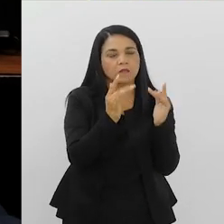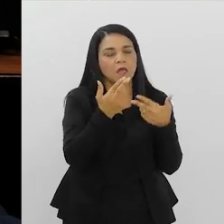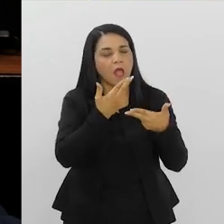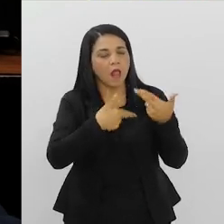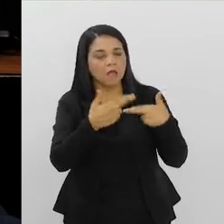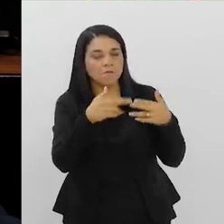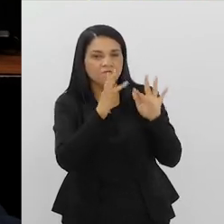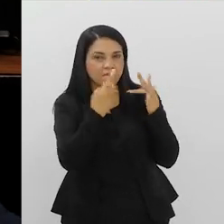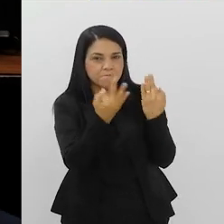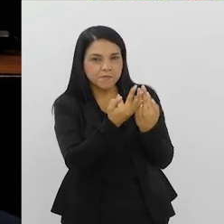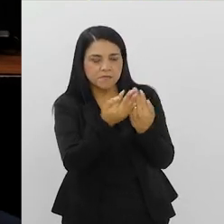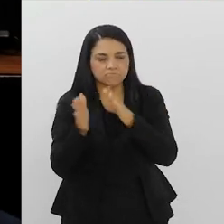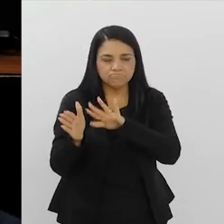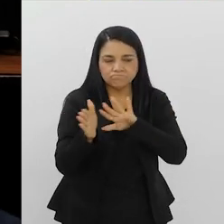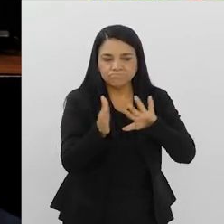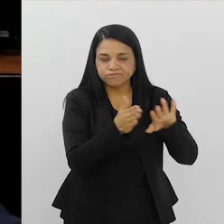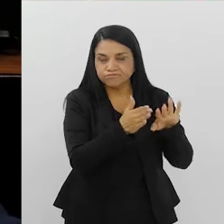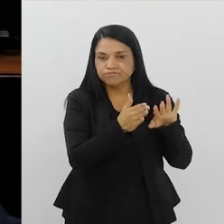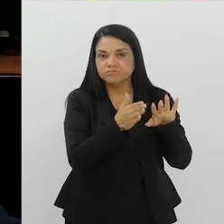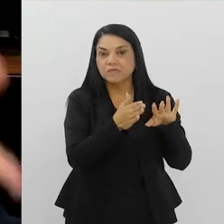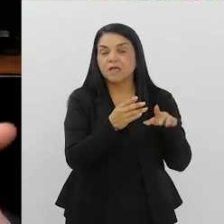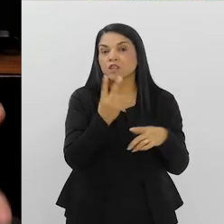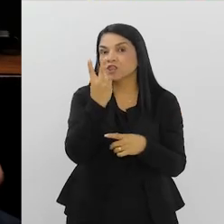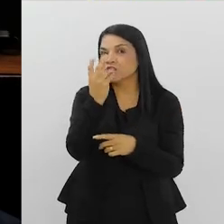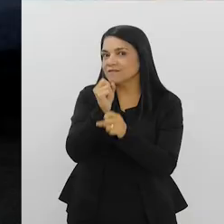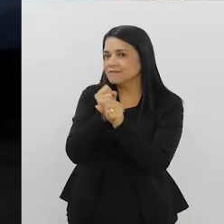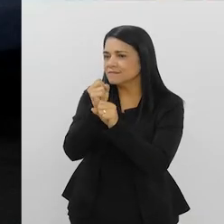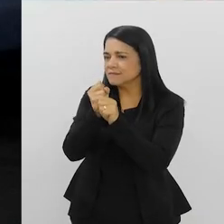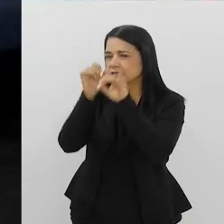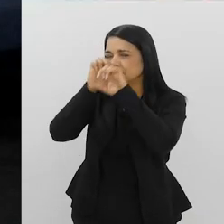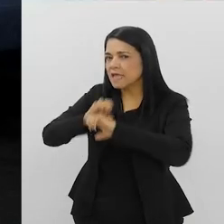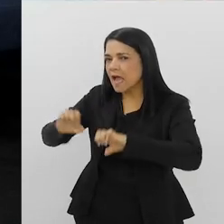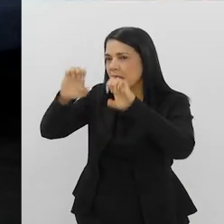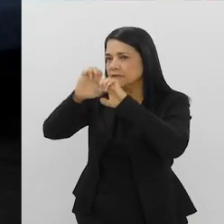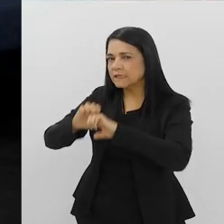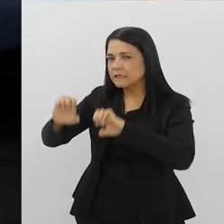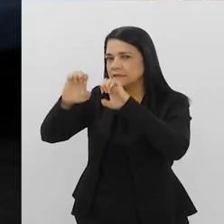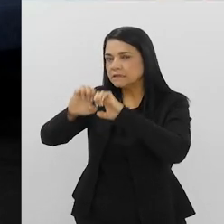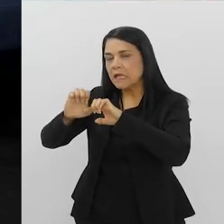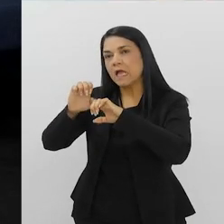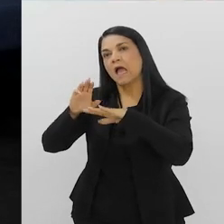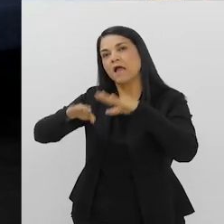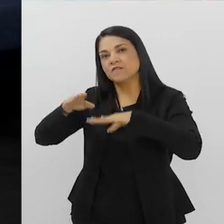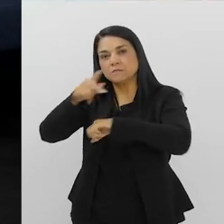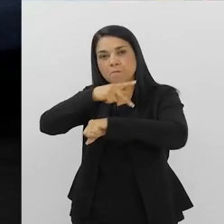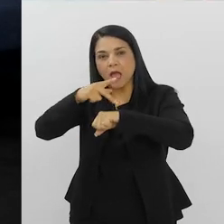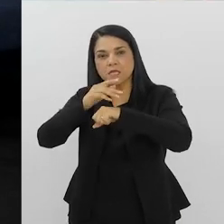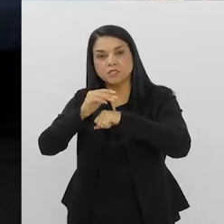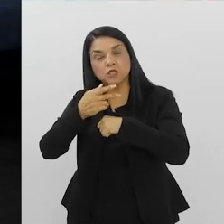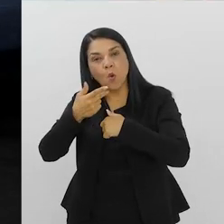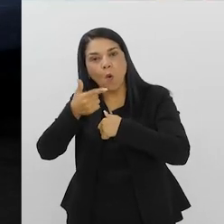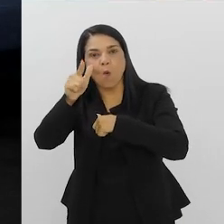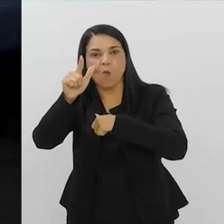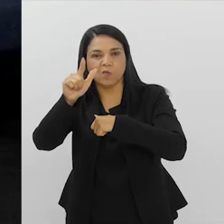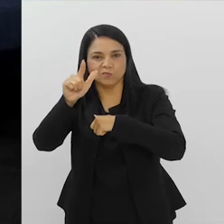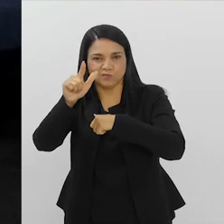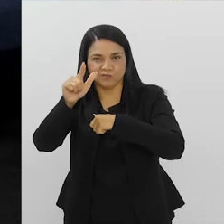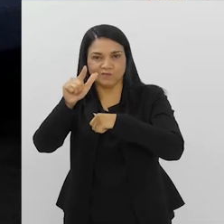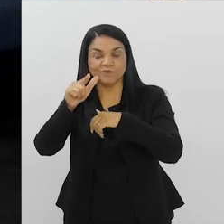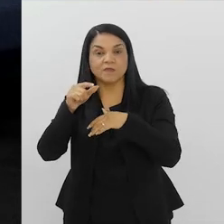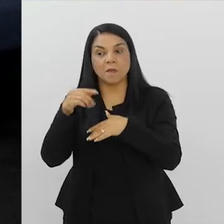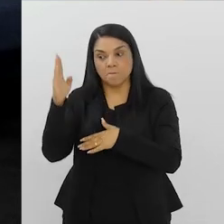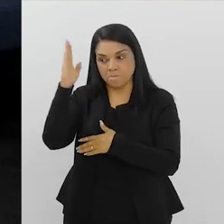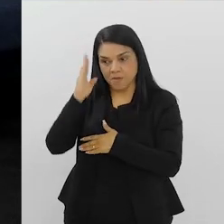pessoal para fazer esse trabalho de doação né Eh não é só evangelização também tem muito ajuda né ao